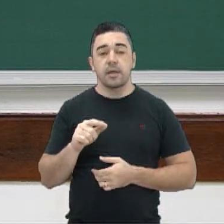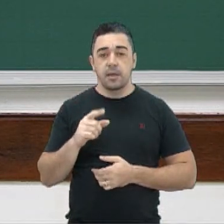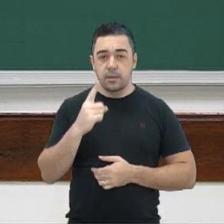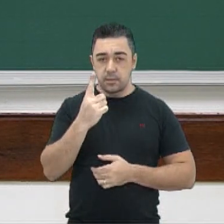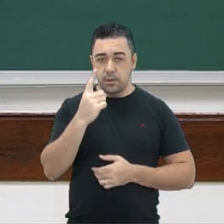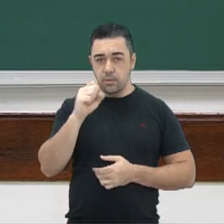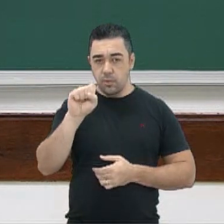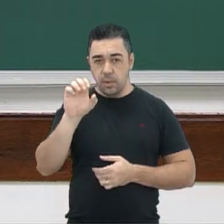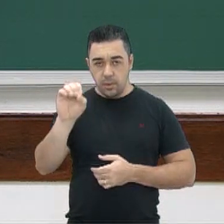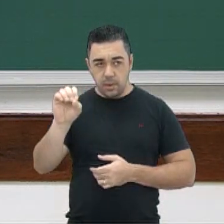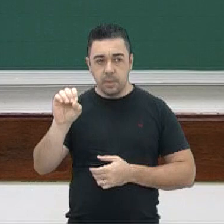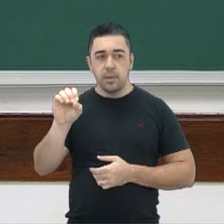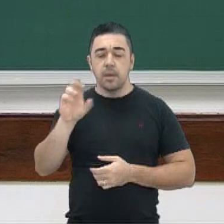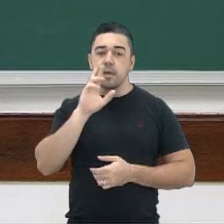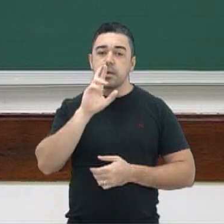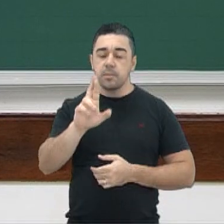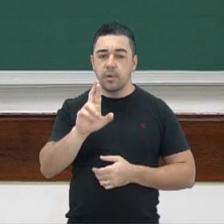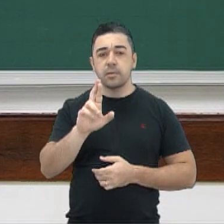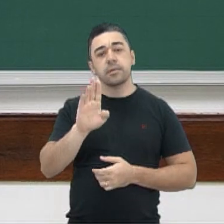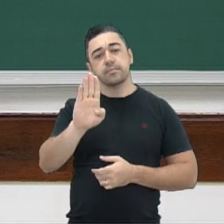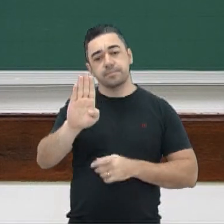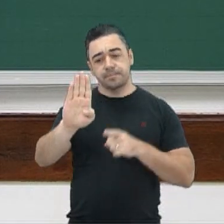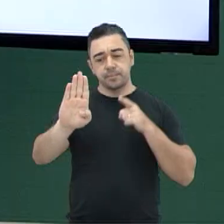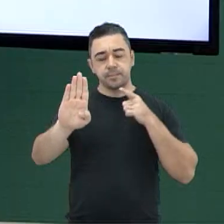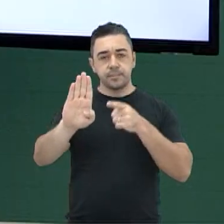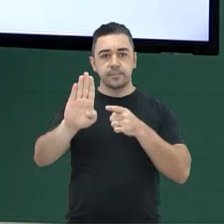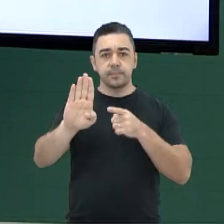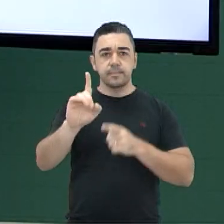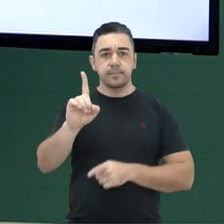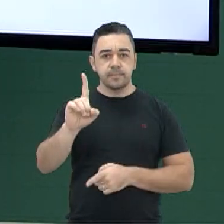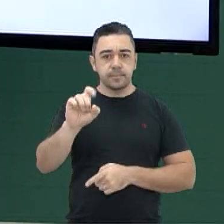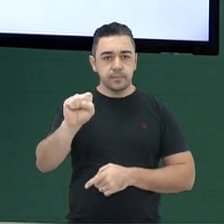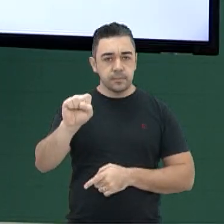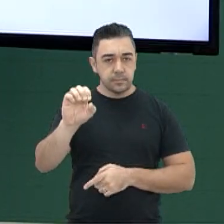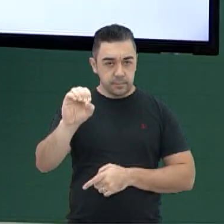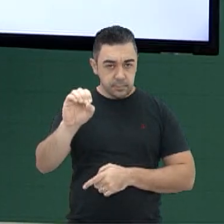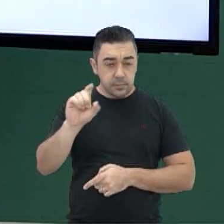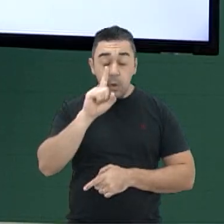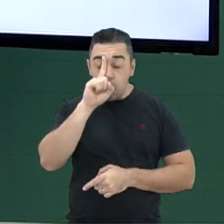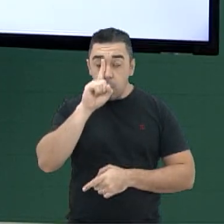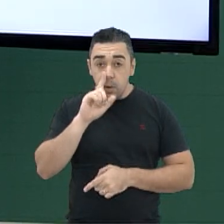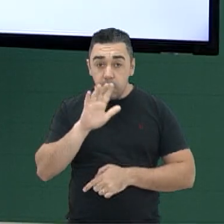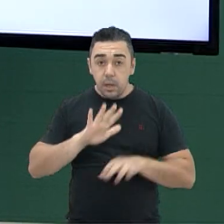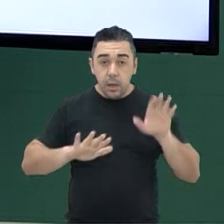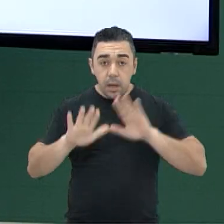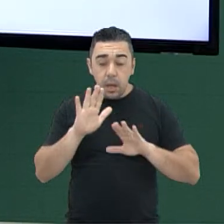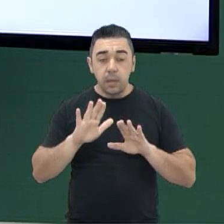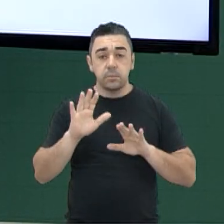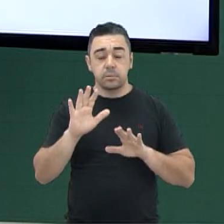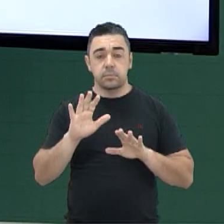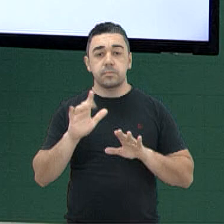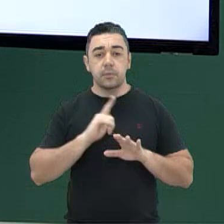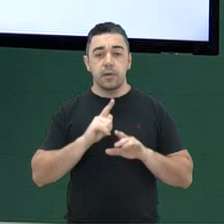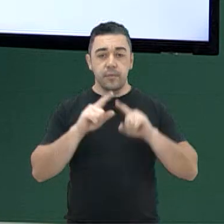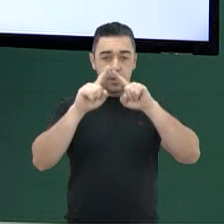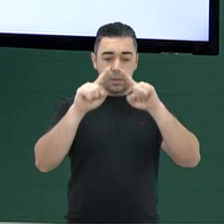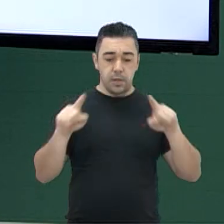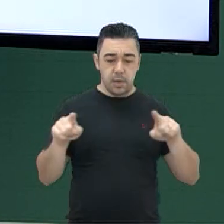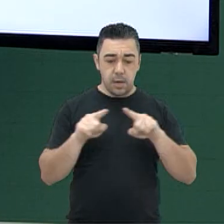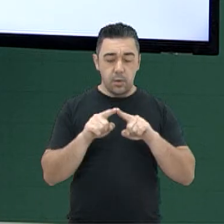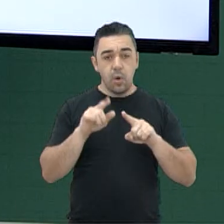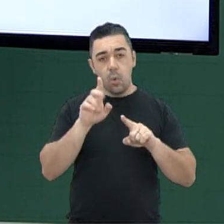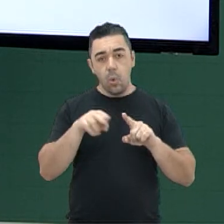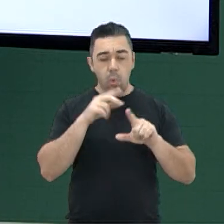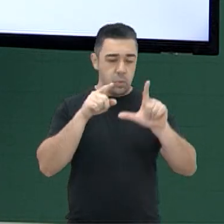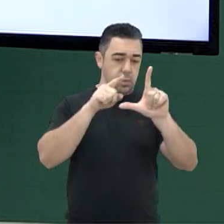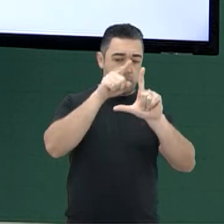que vai ser a minha resposta? Letra B. Então, cuidado, tá, gente? Porque às vezes eu tenho um triângulo retângulo com um ângulo de